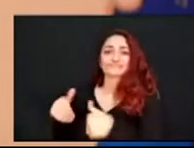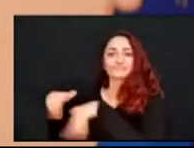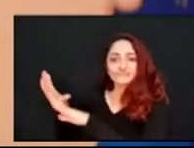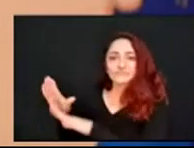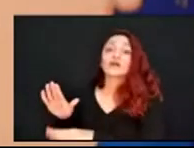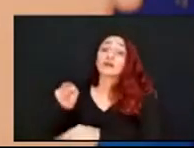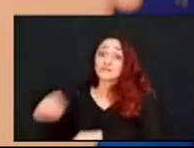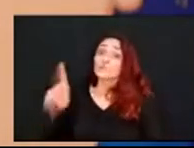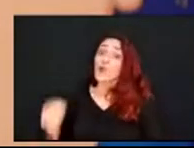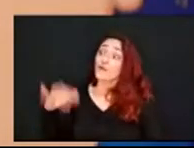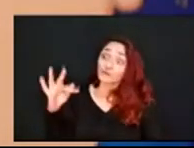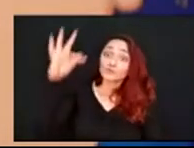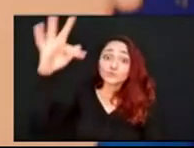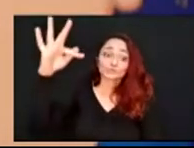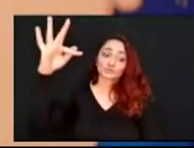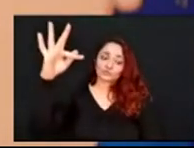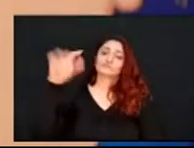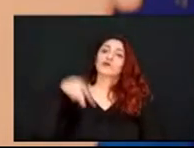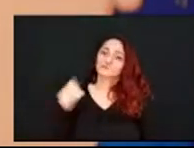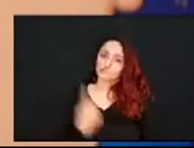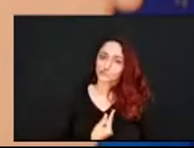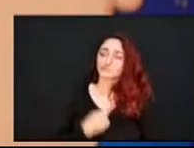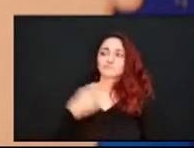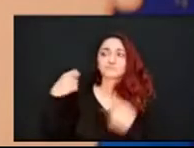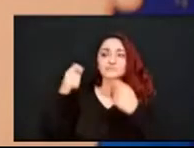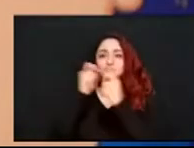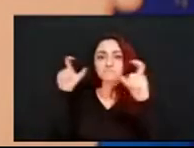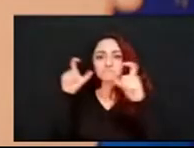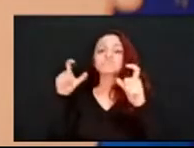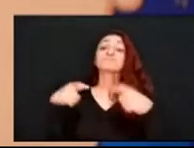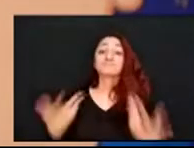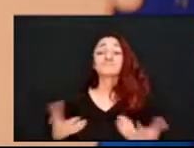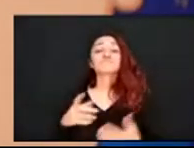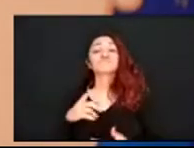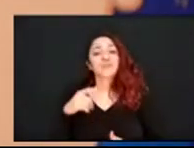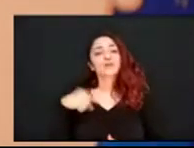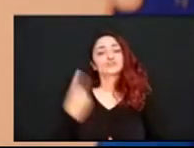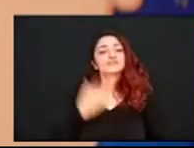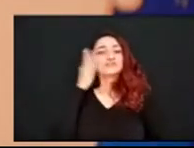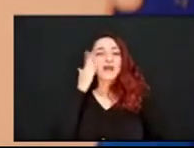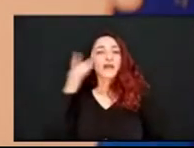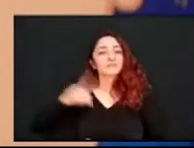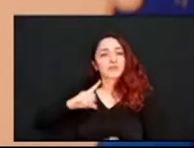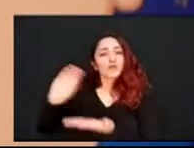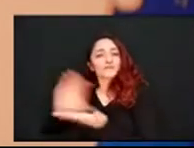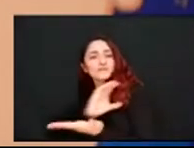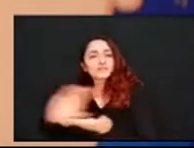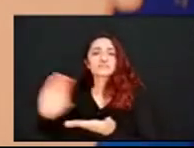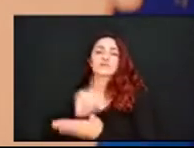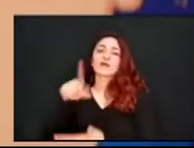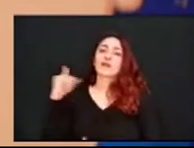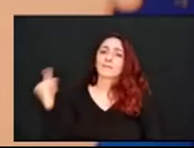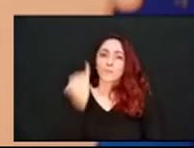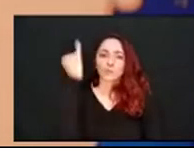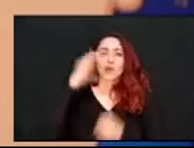então vez que a gente tem muito para colher de tudo para sendo feito é realmente um investimento muito importante que o grupo Carrefour tem